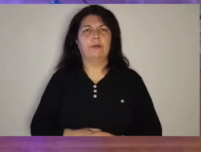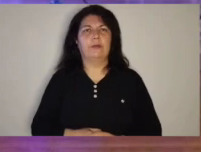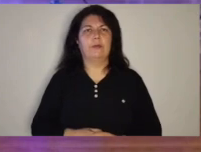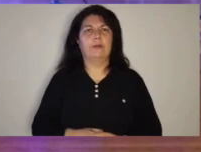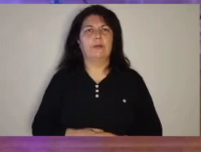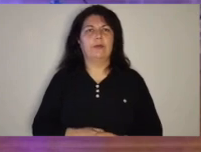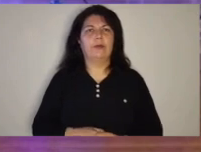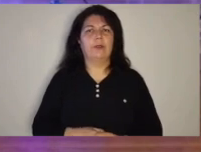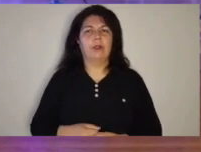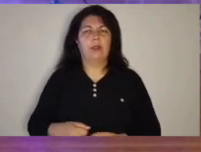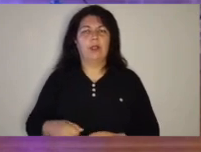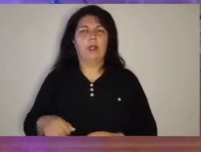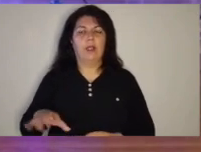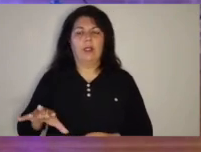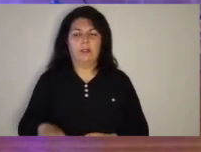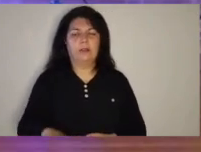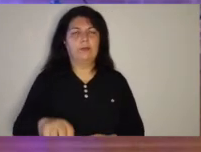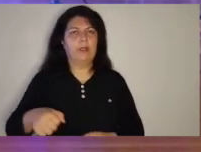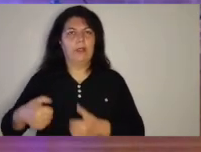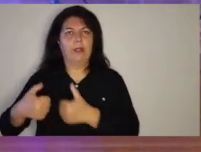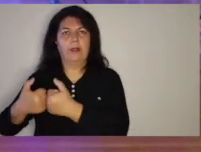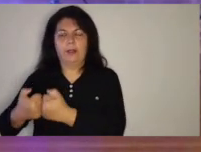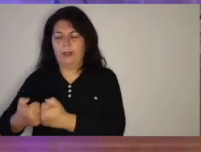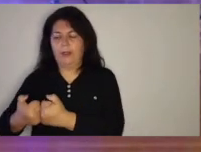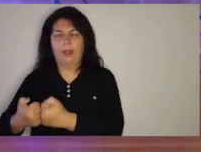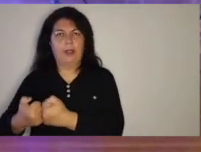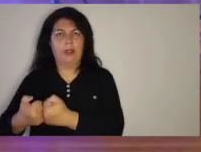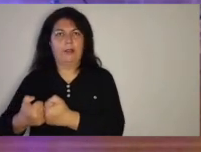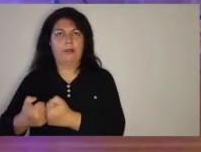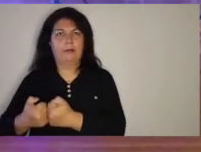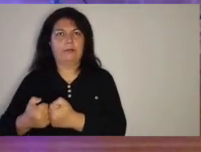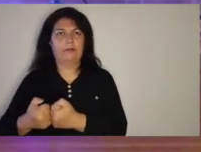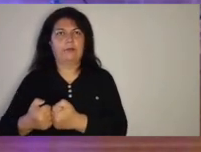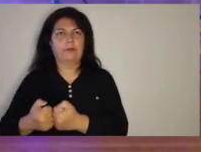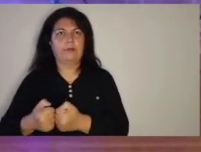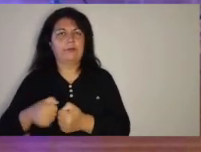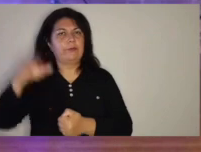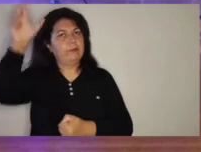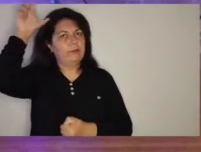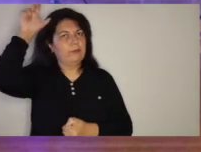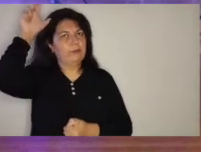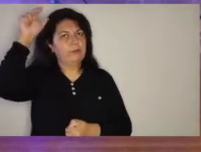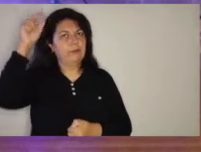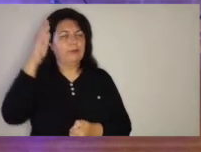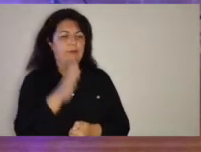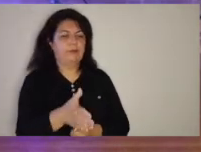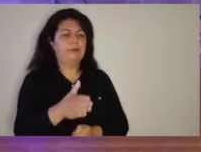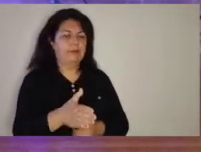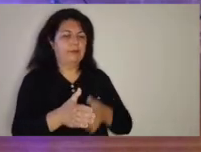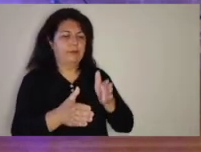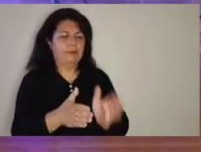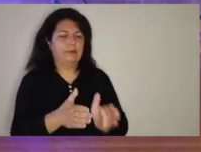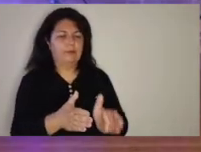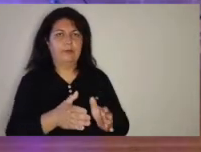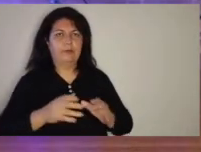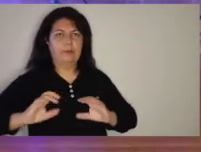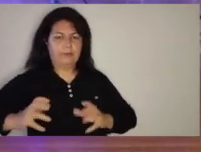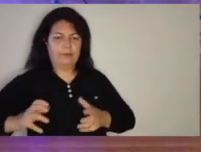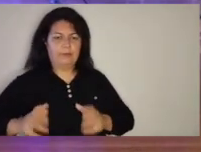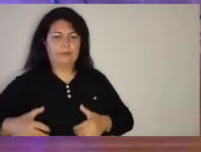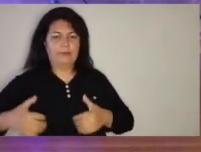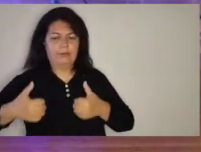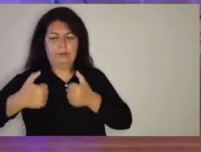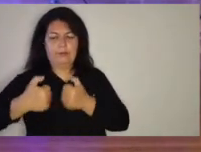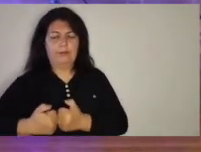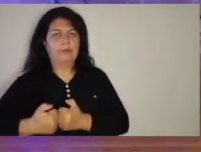aí o que aconteceu? Os filisteus pegaram, colocaram a arca num carro com bois e falaram,